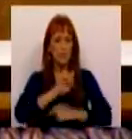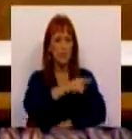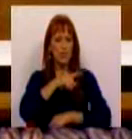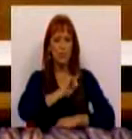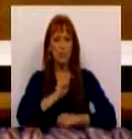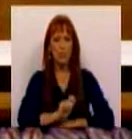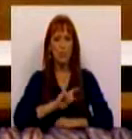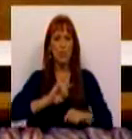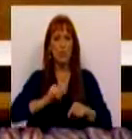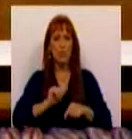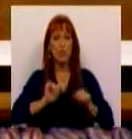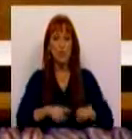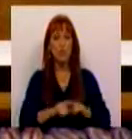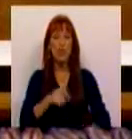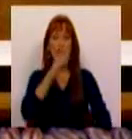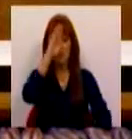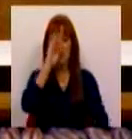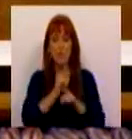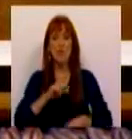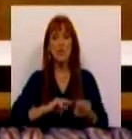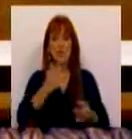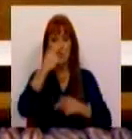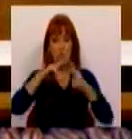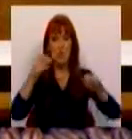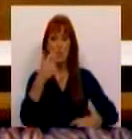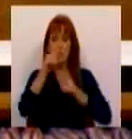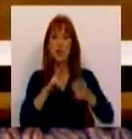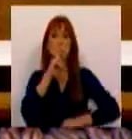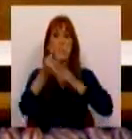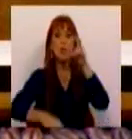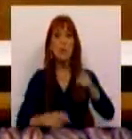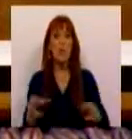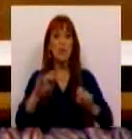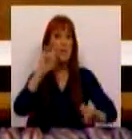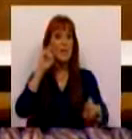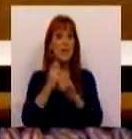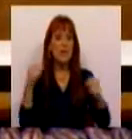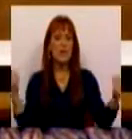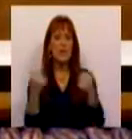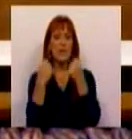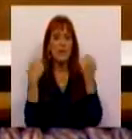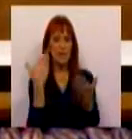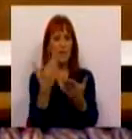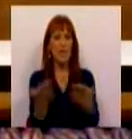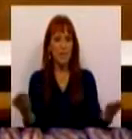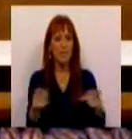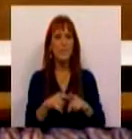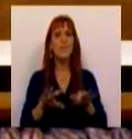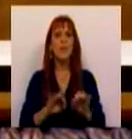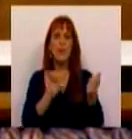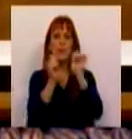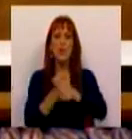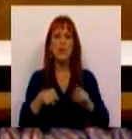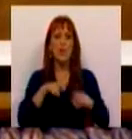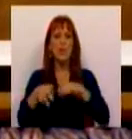poder local e da determinação dos autarcas e das populações em responder aos novos e exigentes desafios que se colocam. Com a mudança